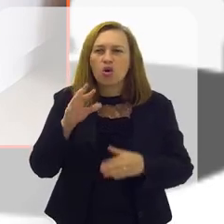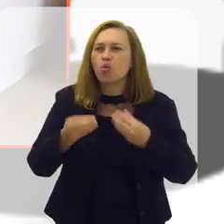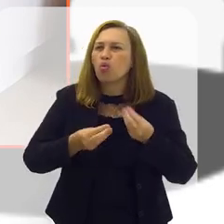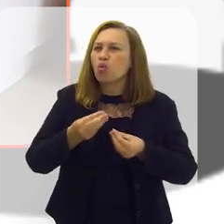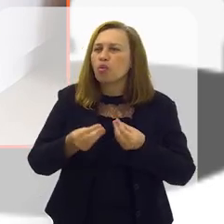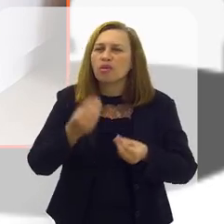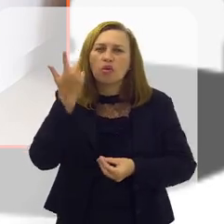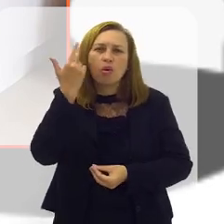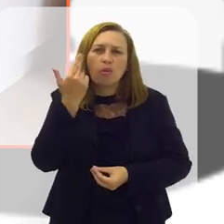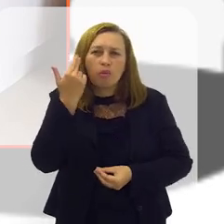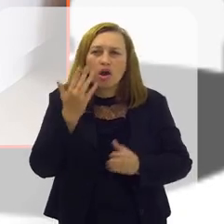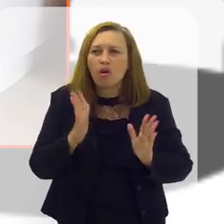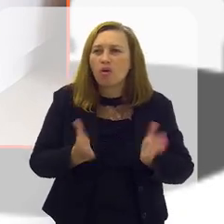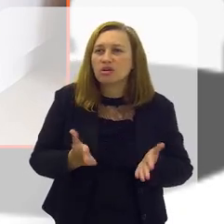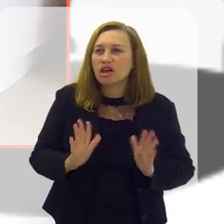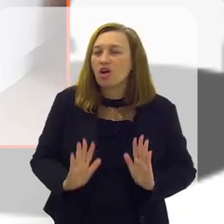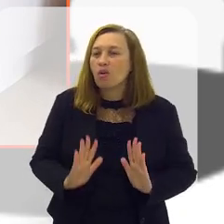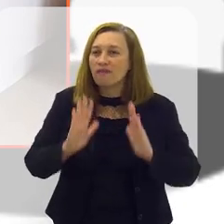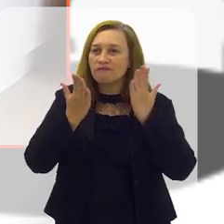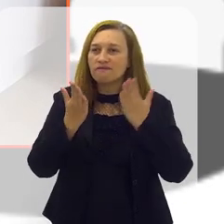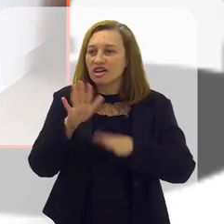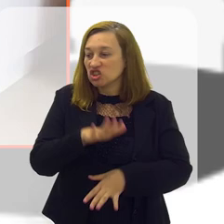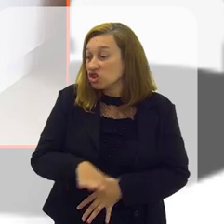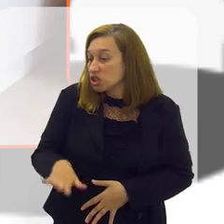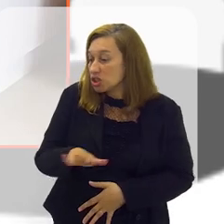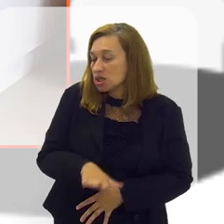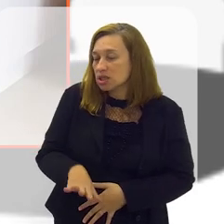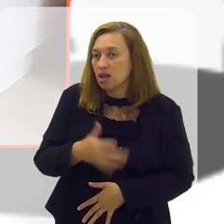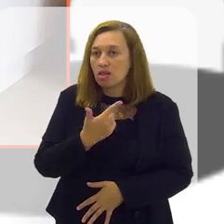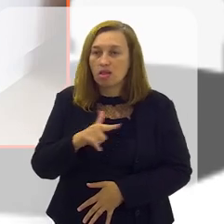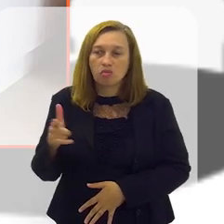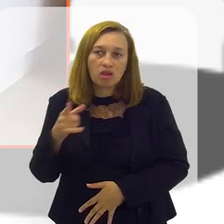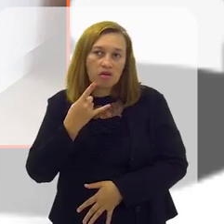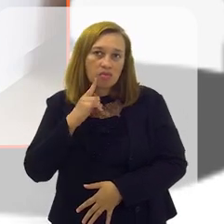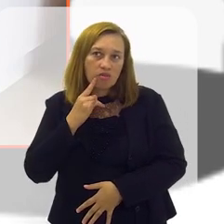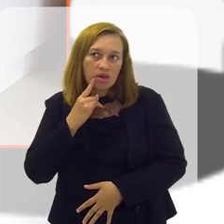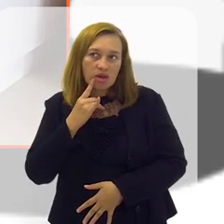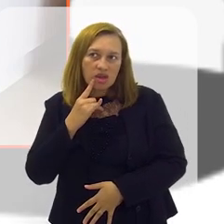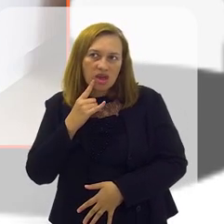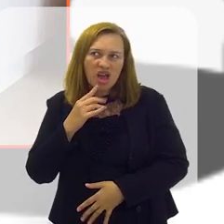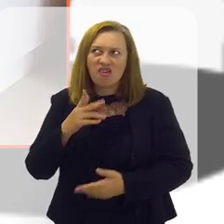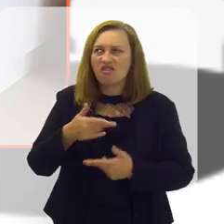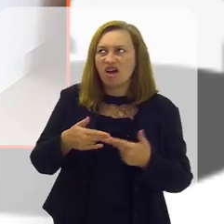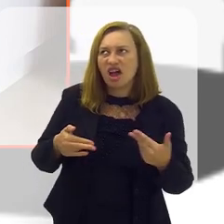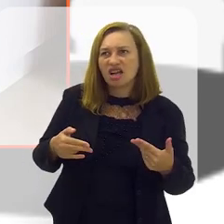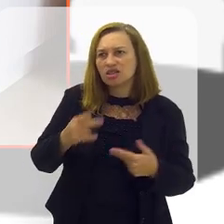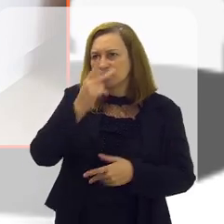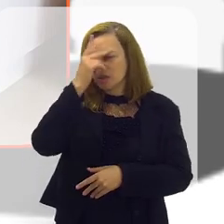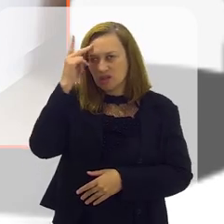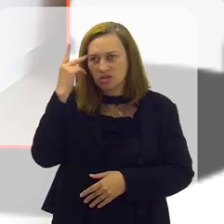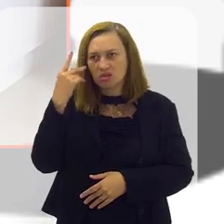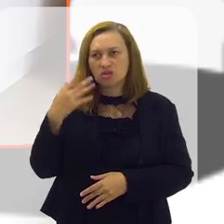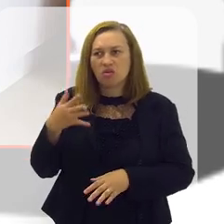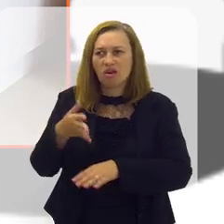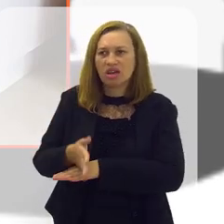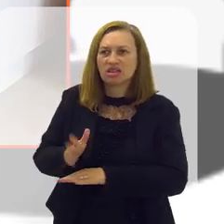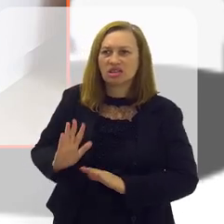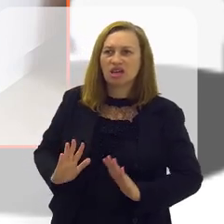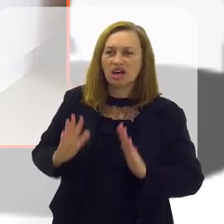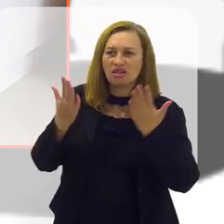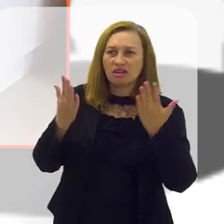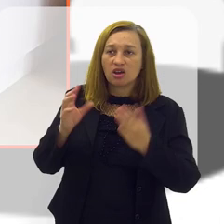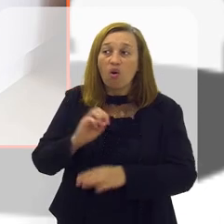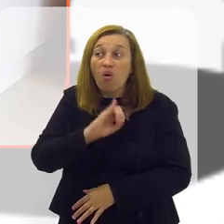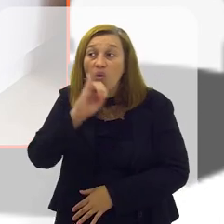pensar como é comum hoje. Ah, uma festa infantil não tem bebida. Aí muitas pessoas entram na